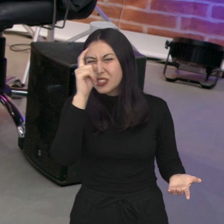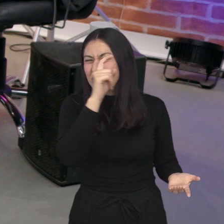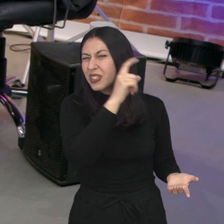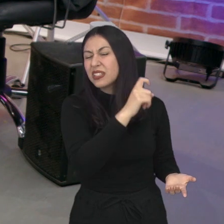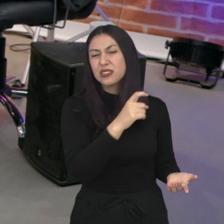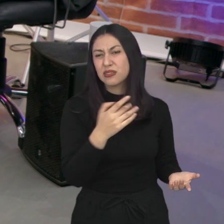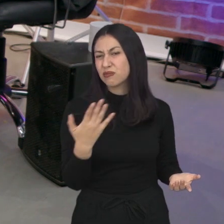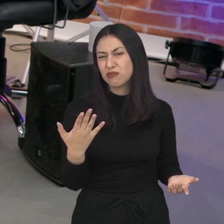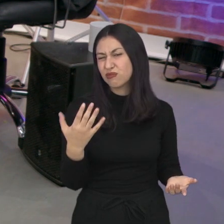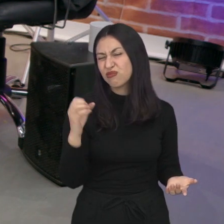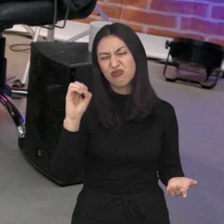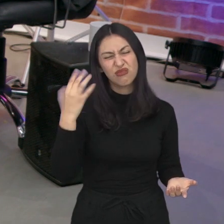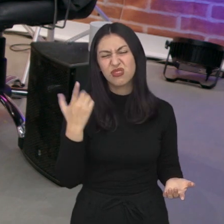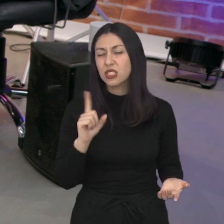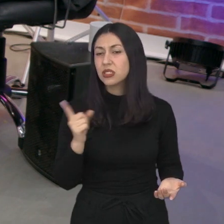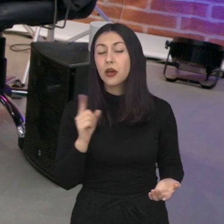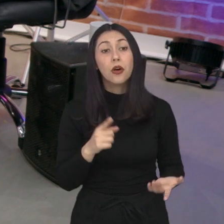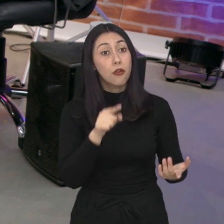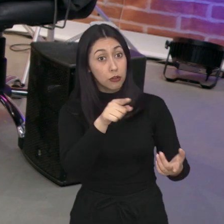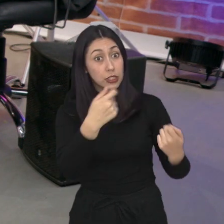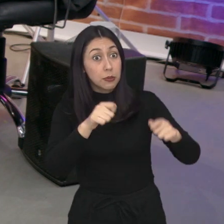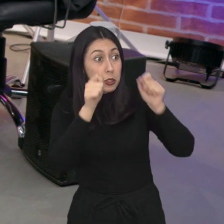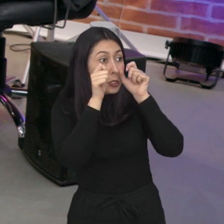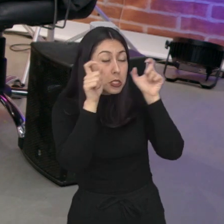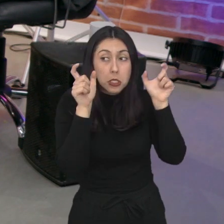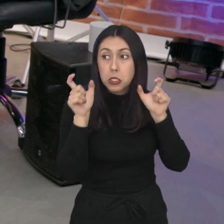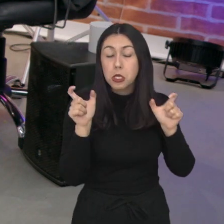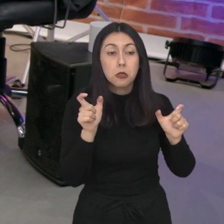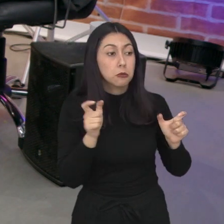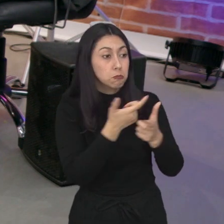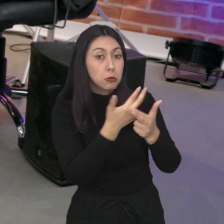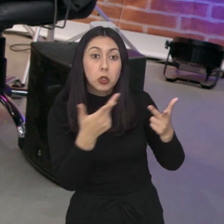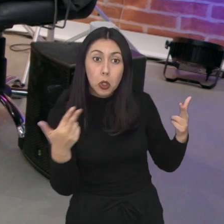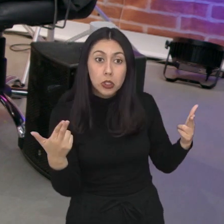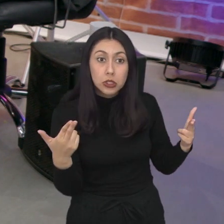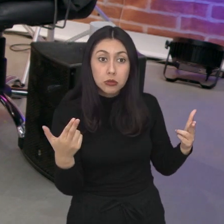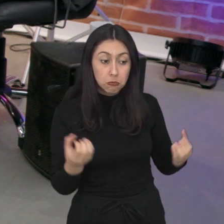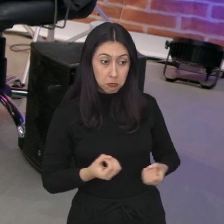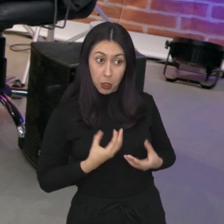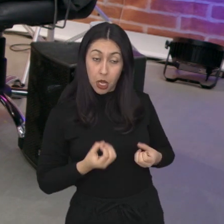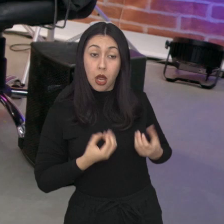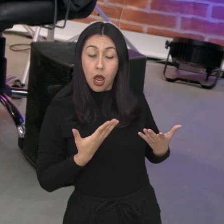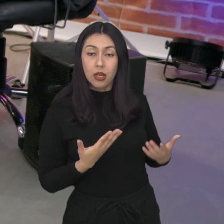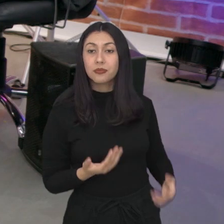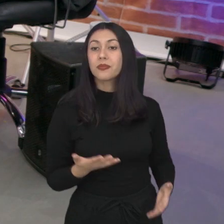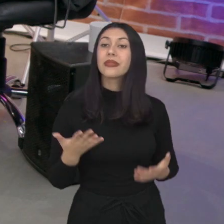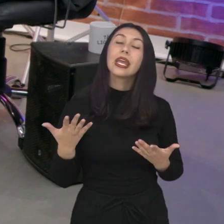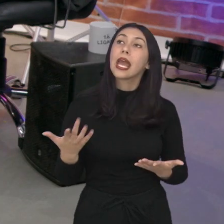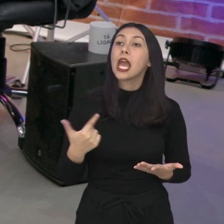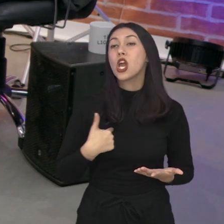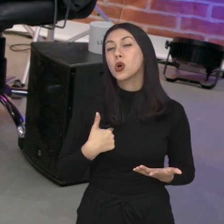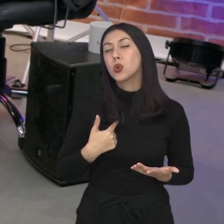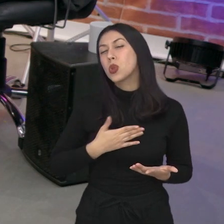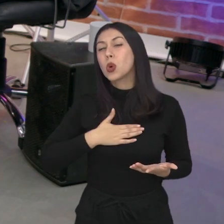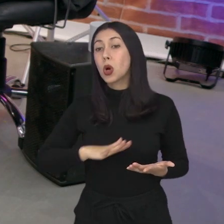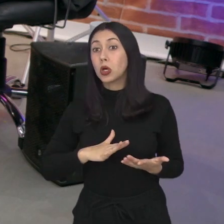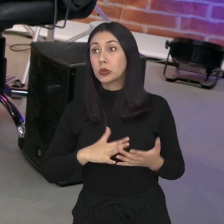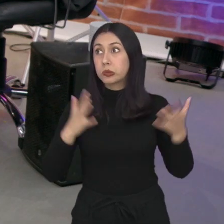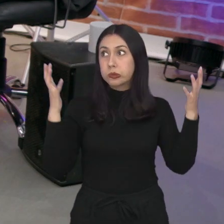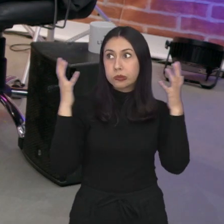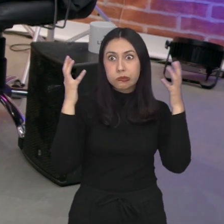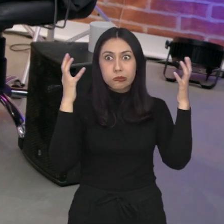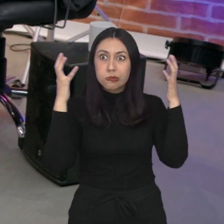difícil que aconteça. Às Você vezes, tem que estar antenado mesmo no que está rolando, às vezes para tirar alguma inspiração ou não? eu não gosto de agir tão a